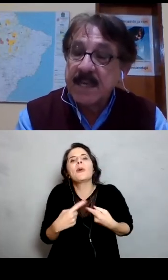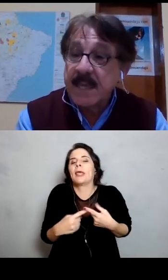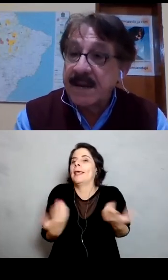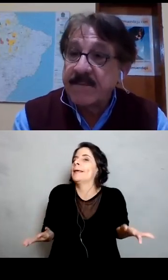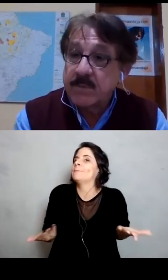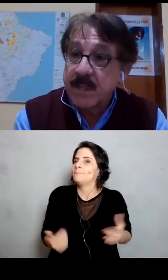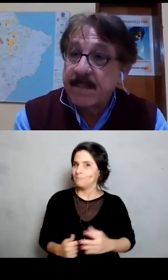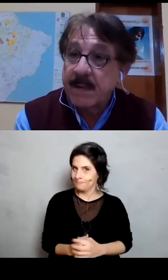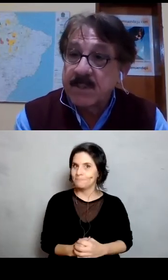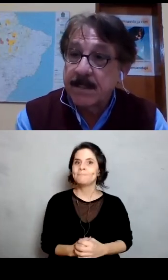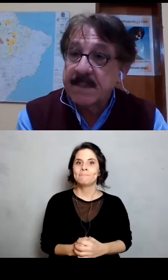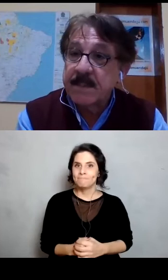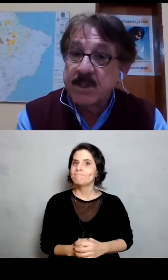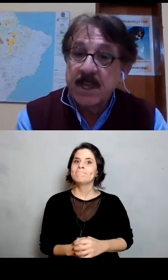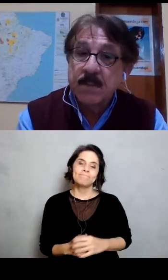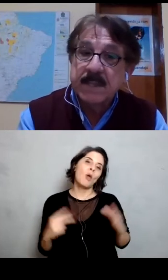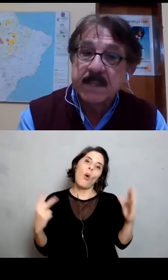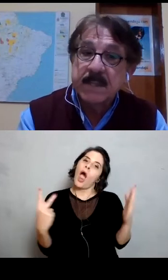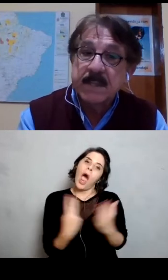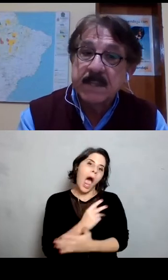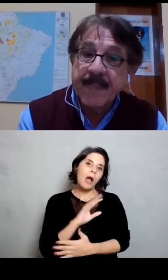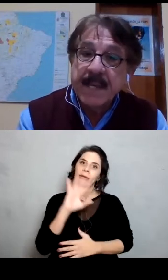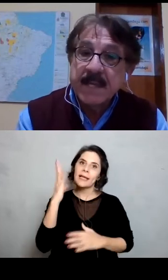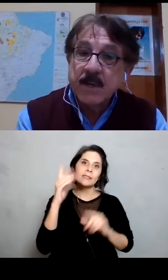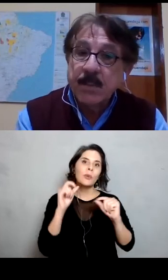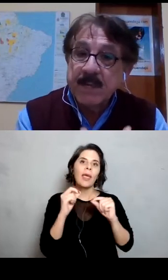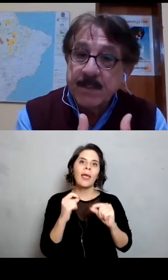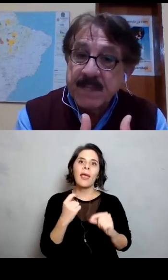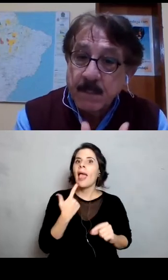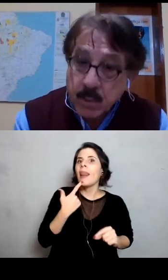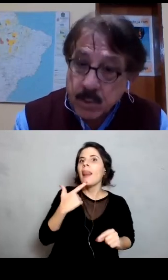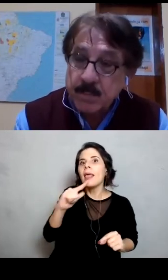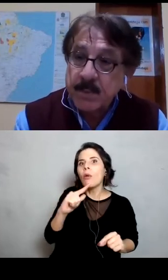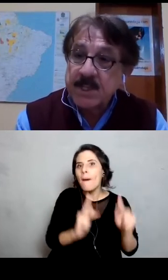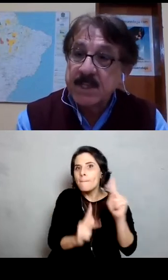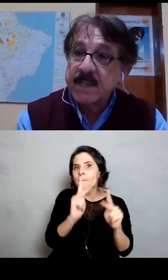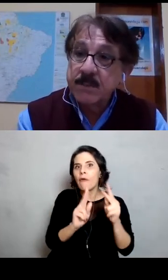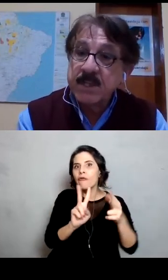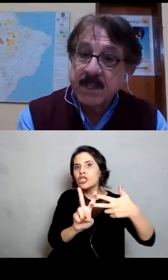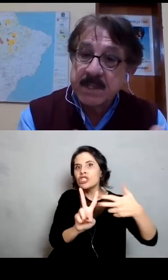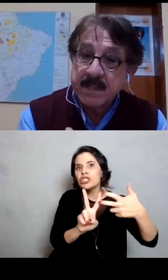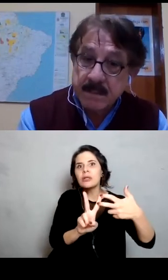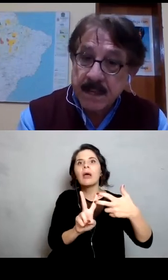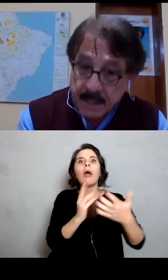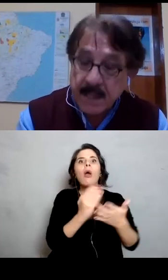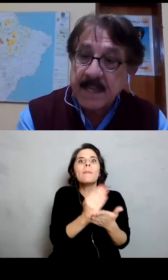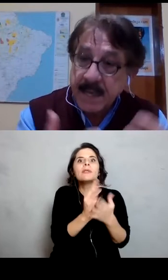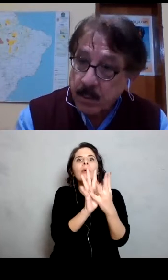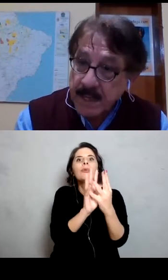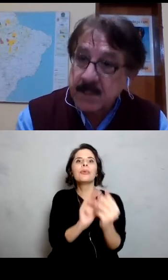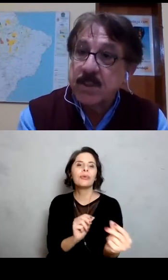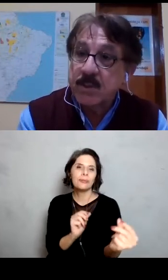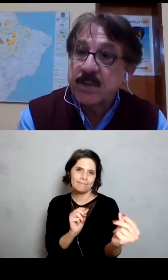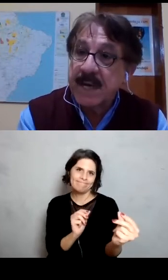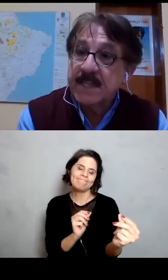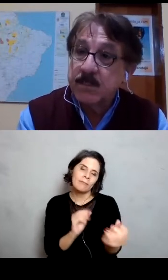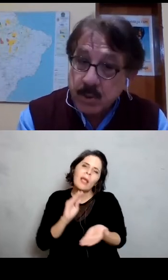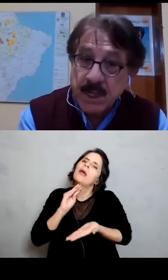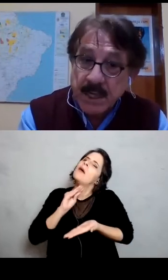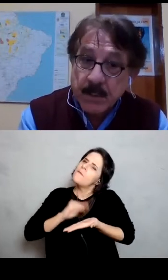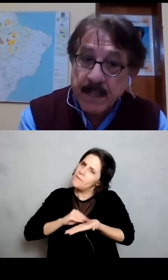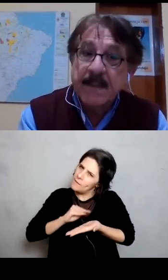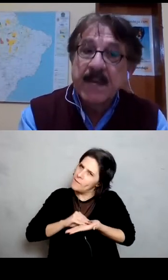também. Então, ninguém se dá conta de que o índio está na terra dele, onde ele é o ancestral, onde ele é o povo